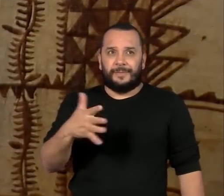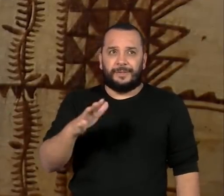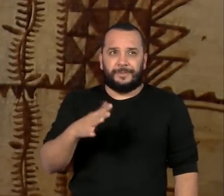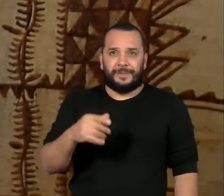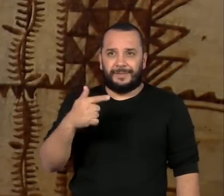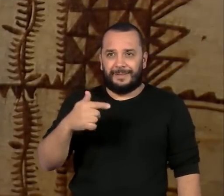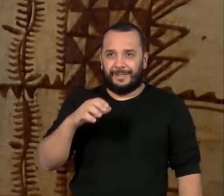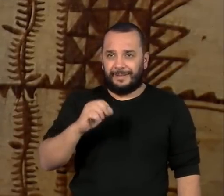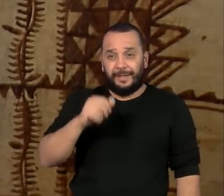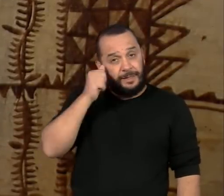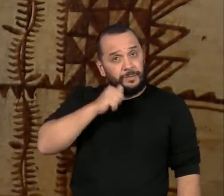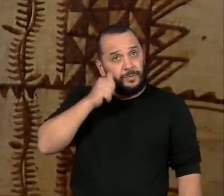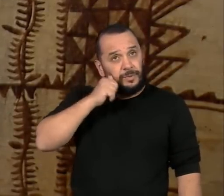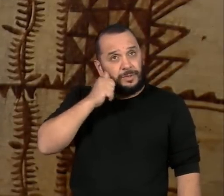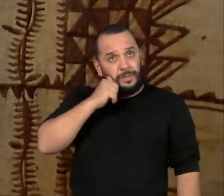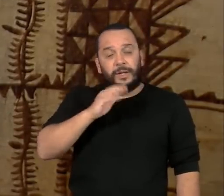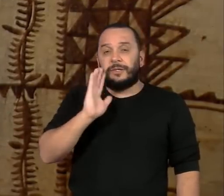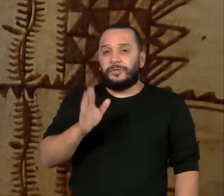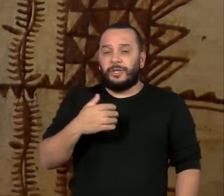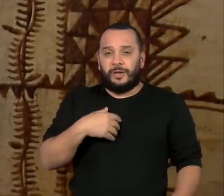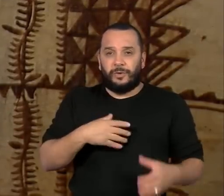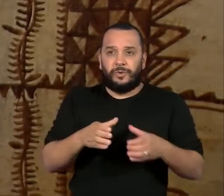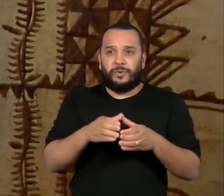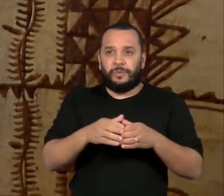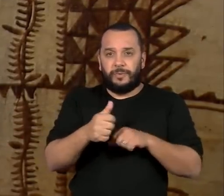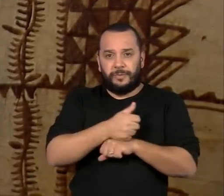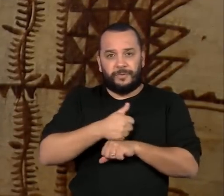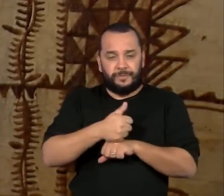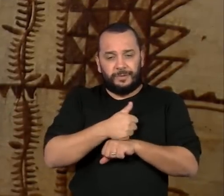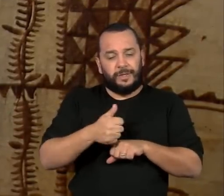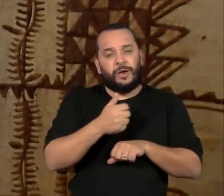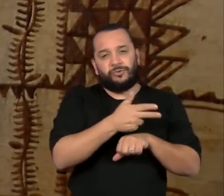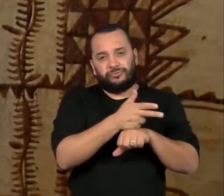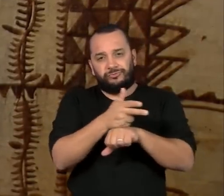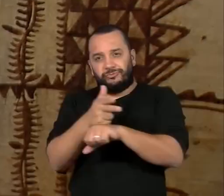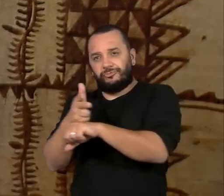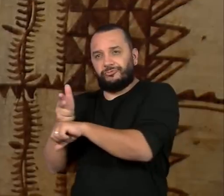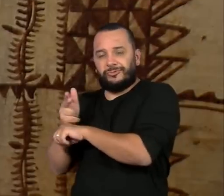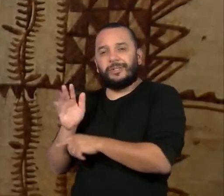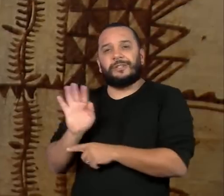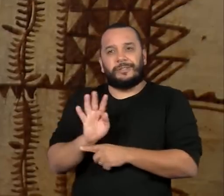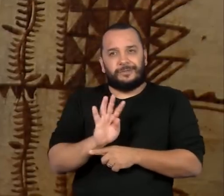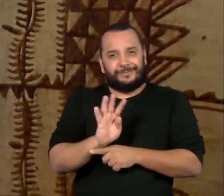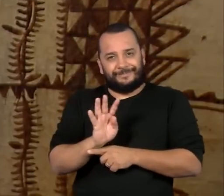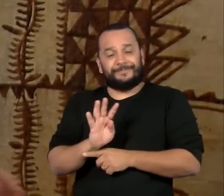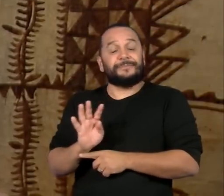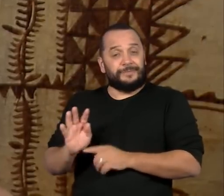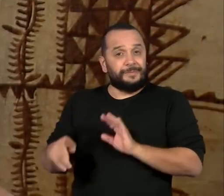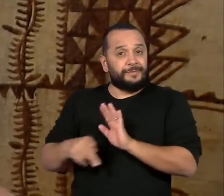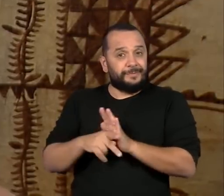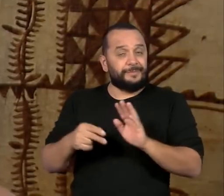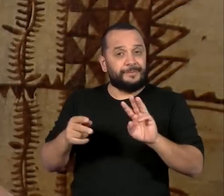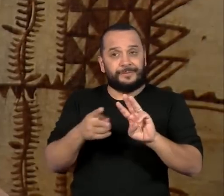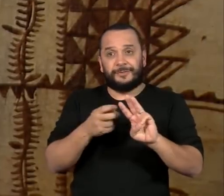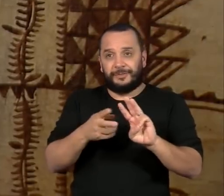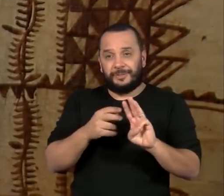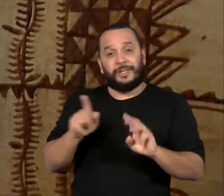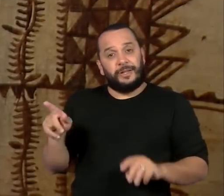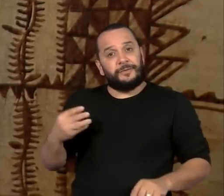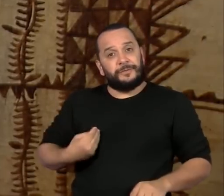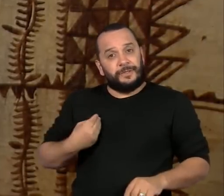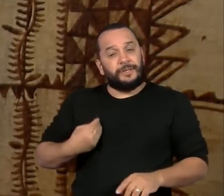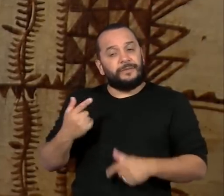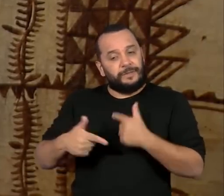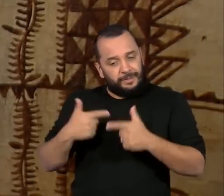70 mulheres que integram a rede de cineastas indígenas. Elas vivem e trabalham em quase todos os biomas